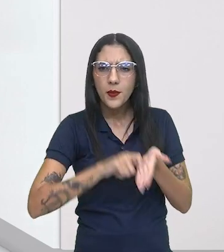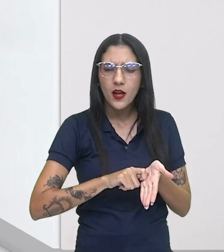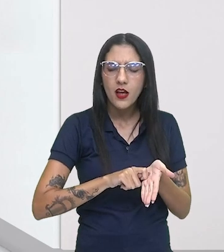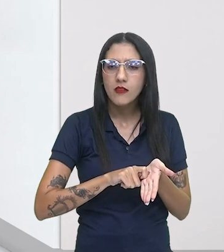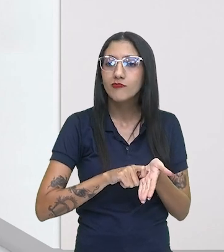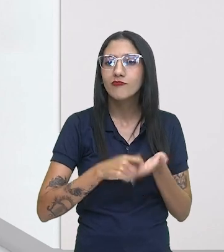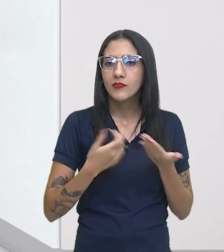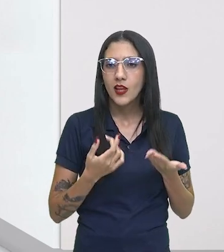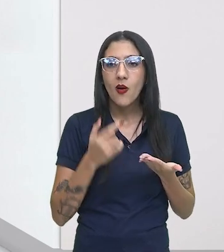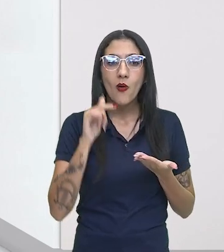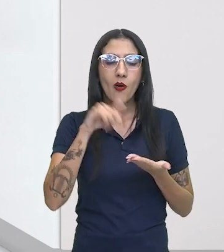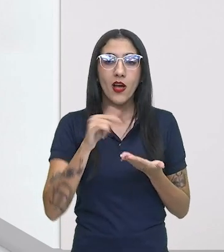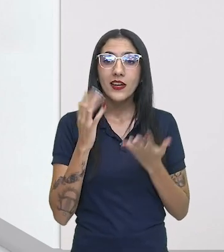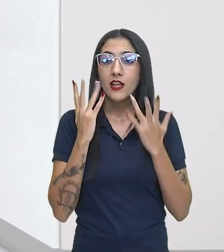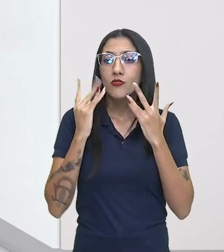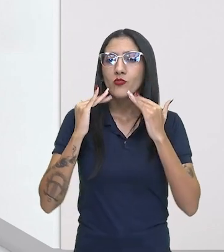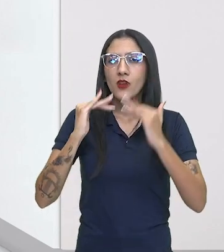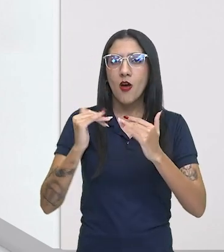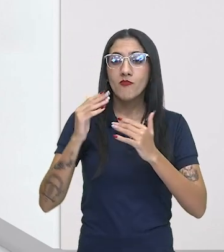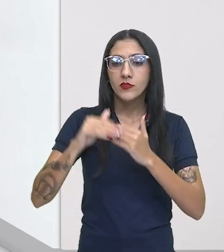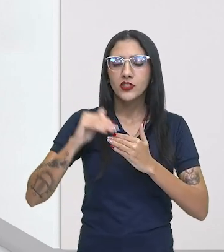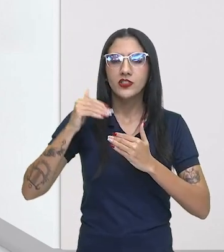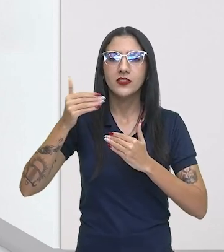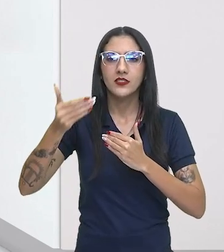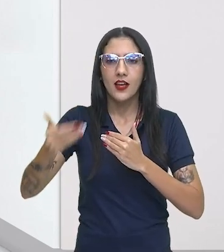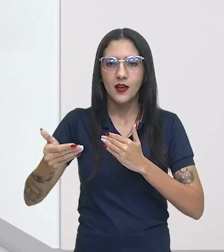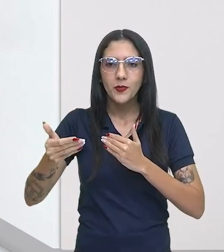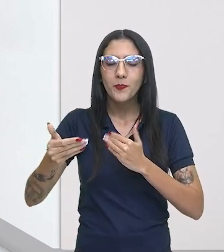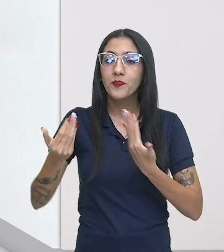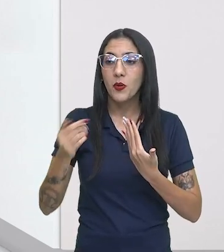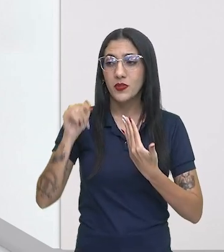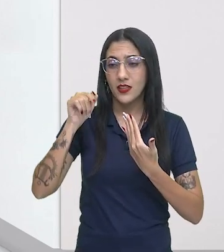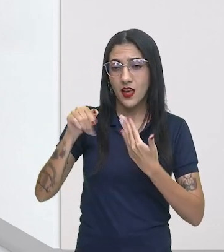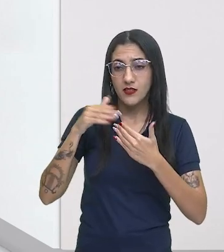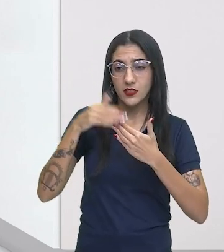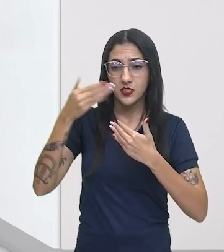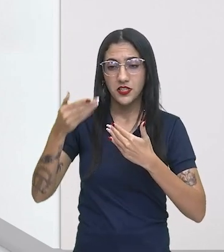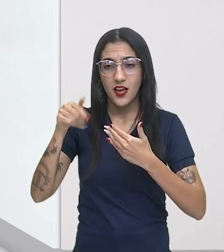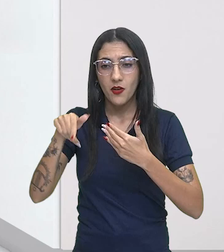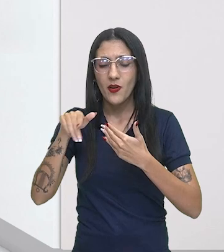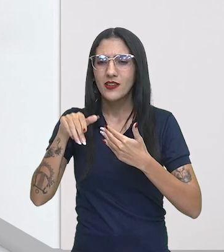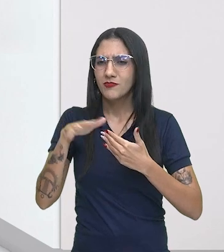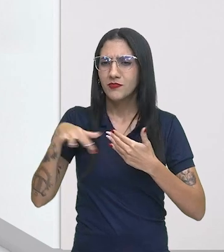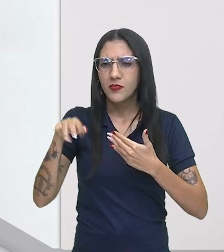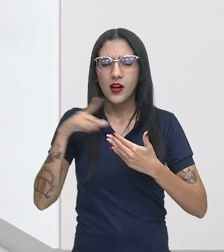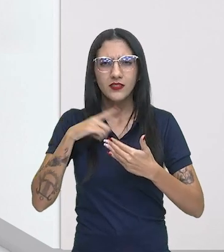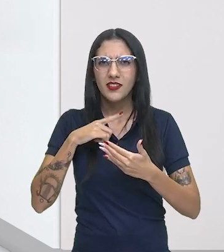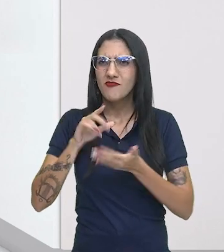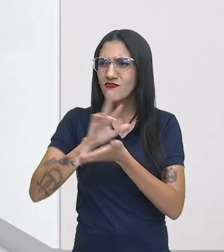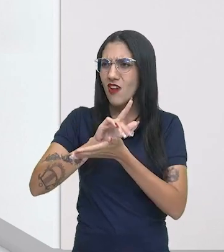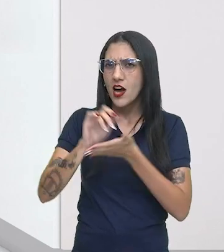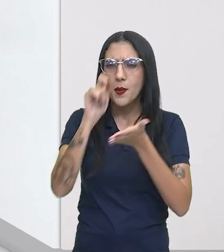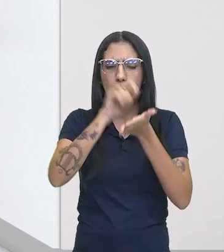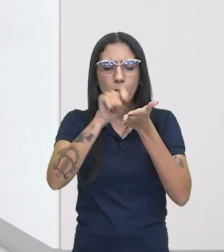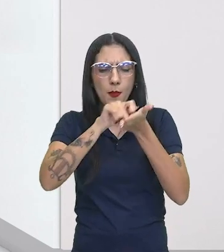laboratório dele é o meio externo. E dali ele vai fazer uma série de anotações para